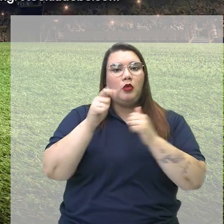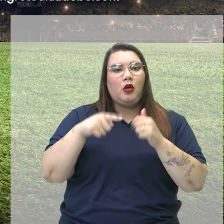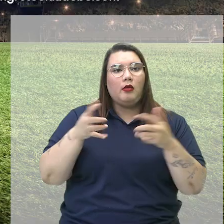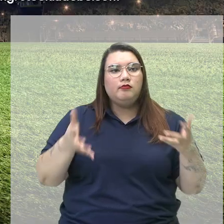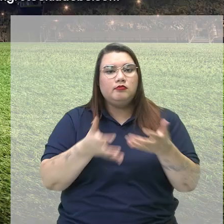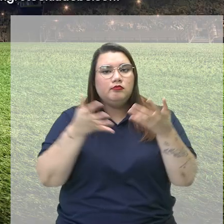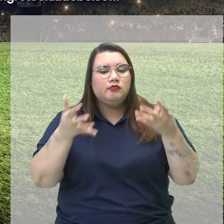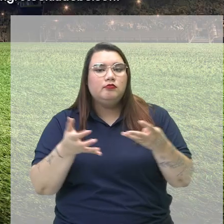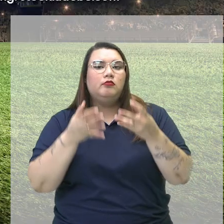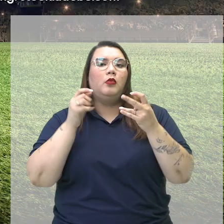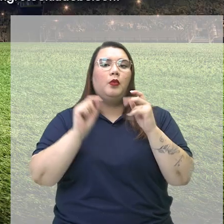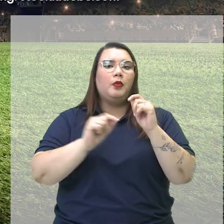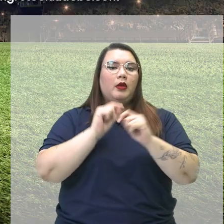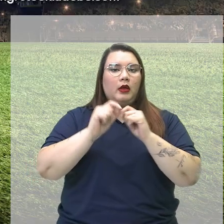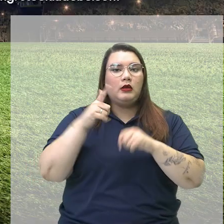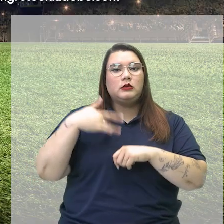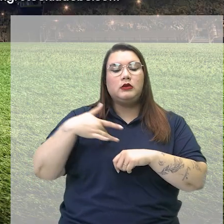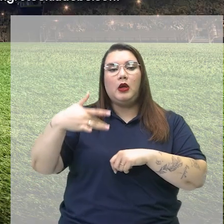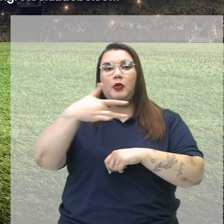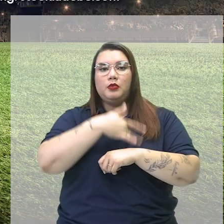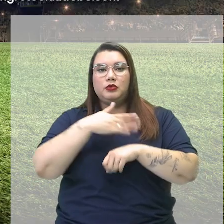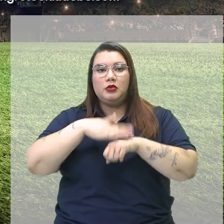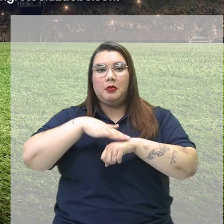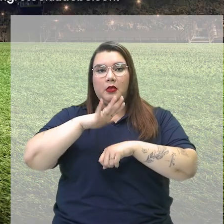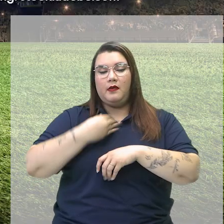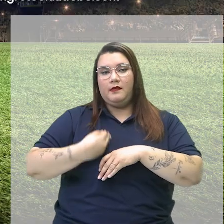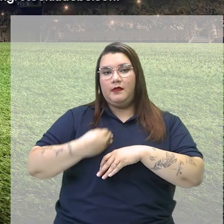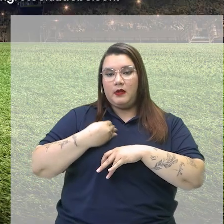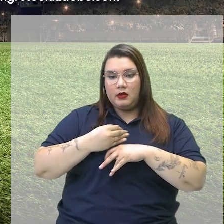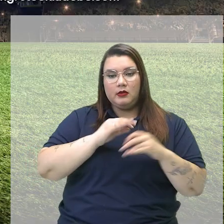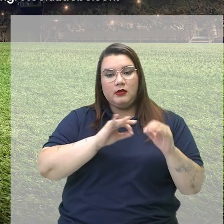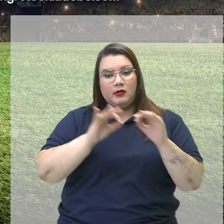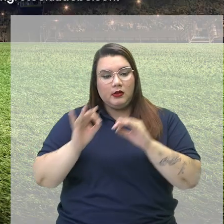de hábitos mais saudáveis de vida, o que impacta